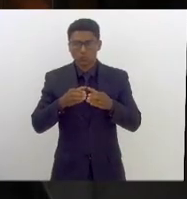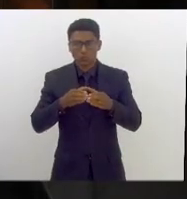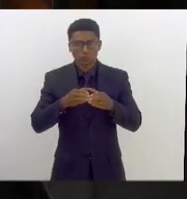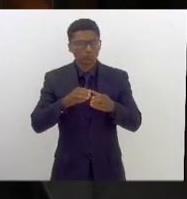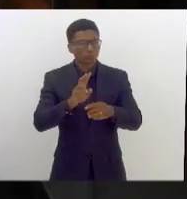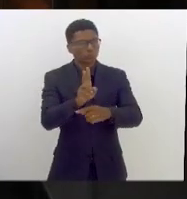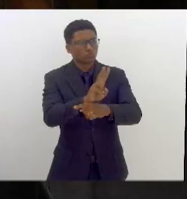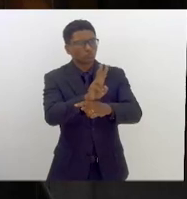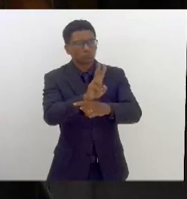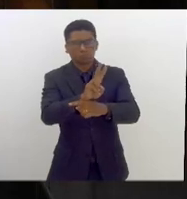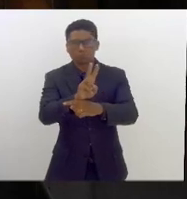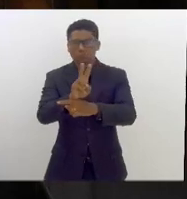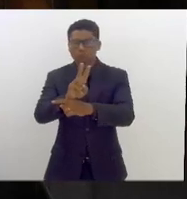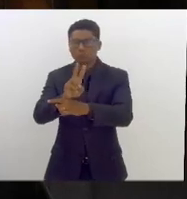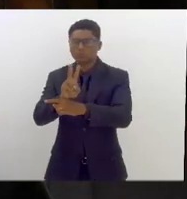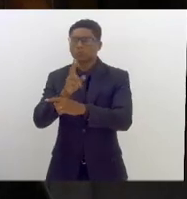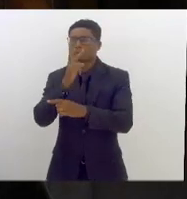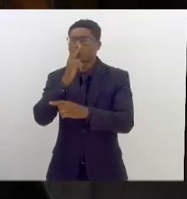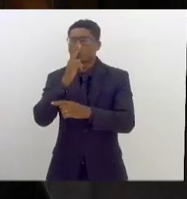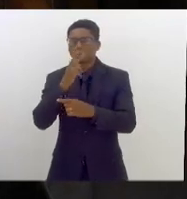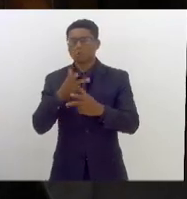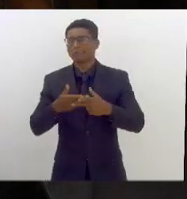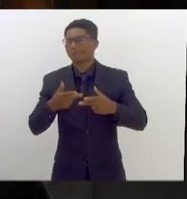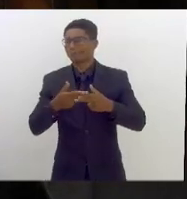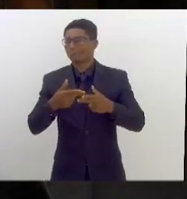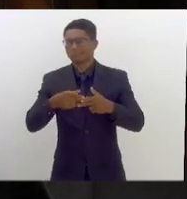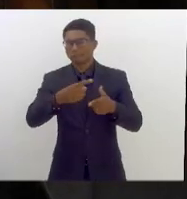o problema não existia.